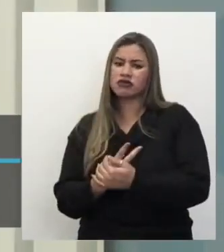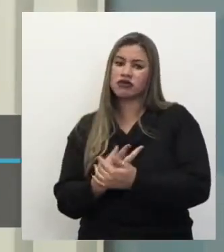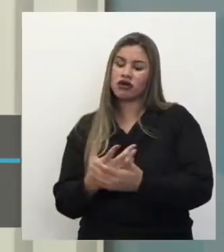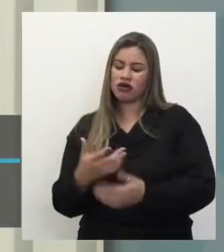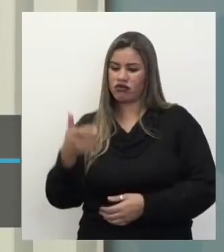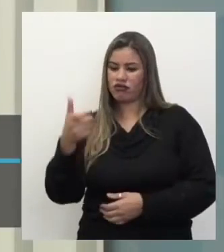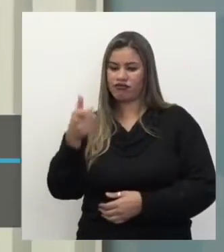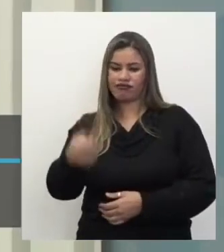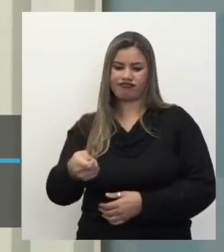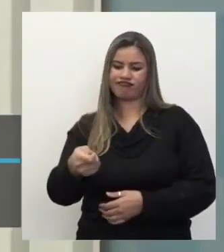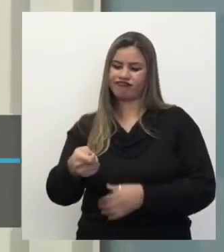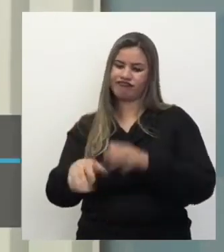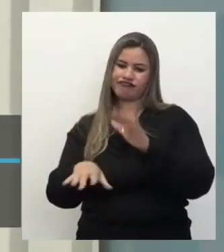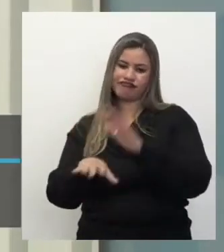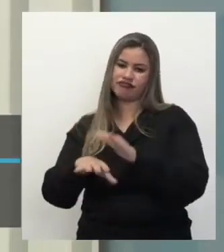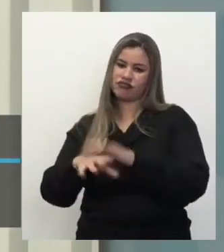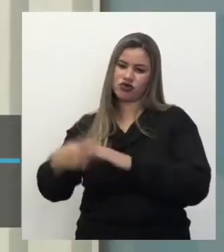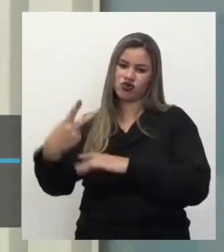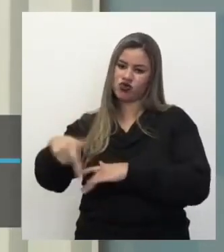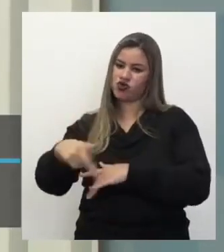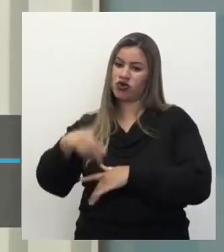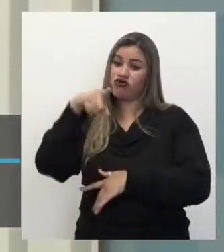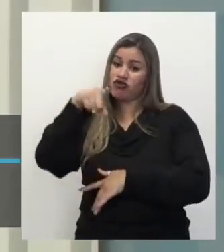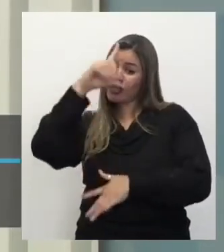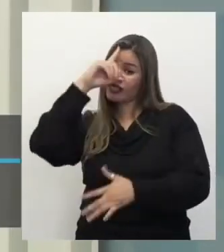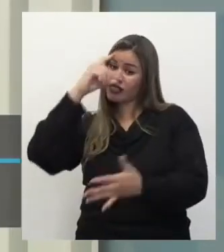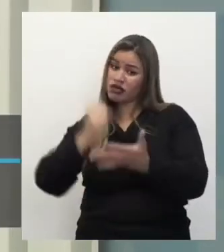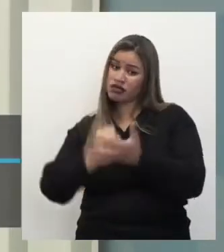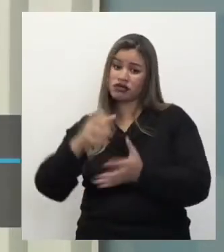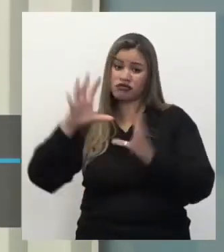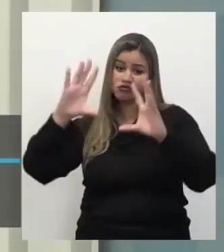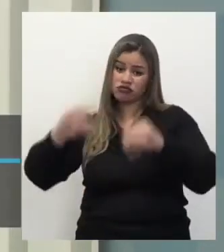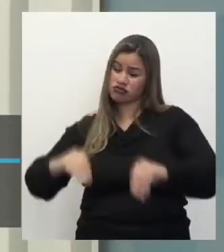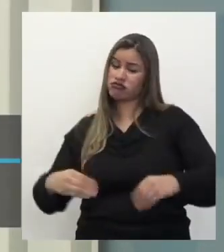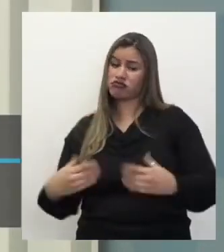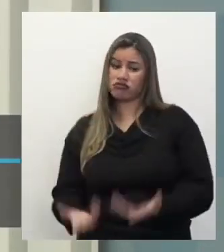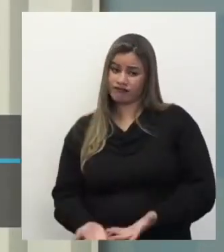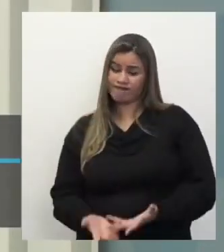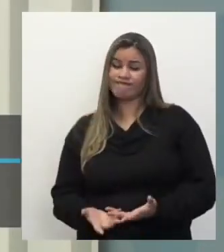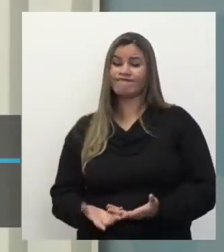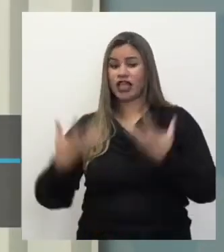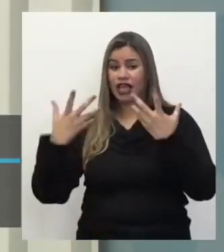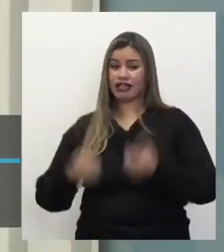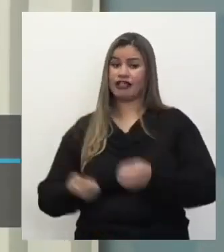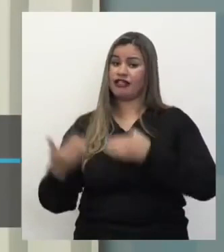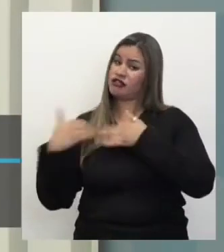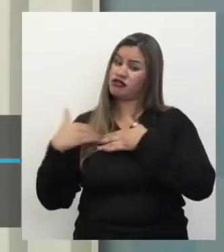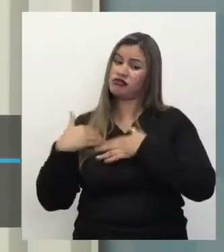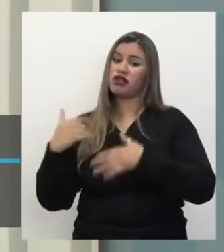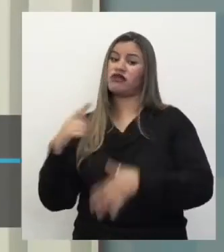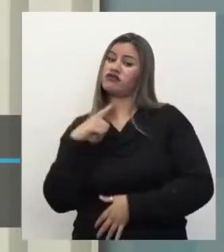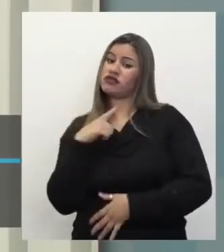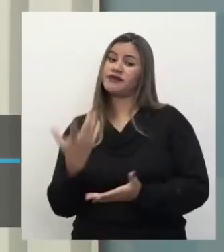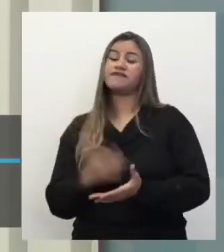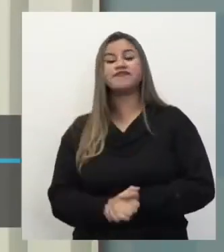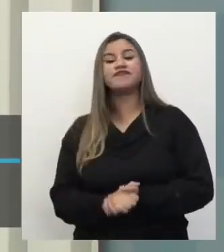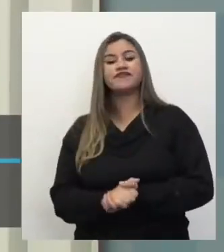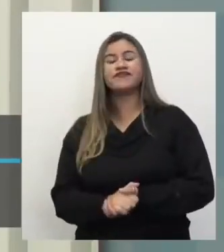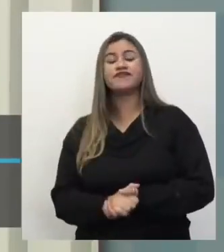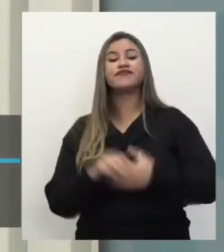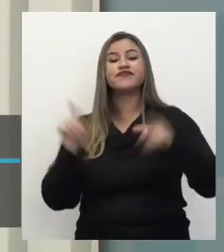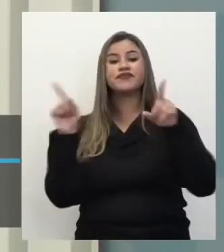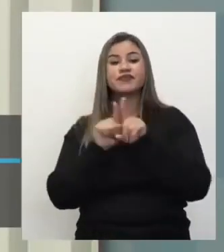tua mão, desliga. É isso. Ou seja, assumir um pouquinho da responsabilidade, né? E claro, não